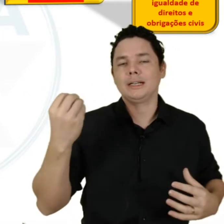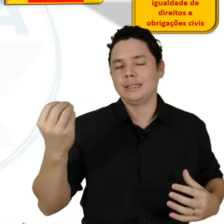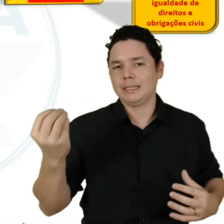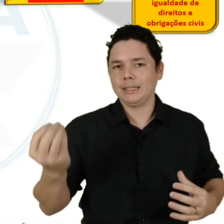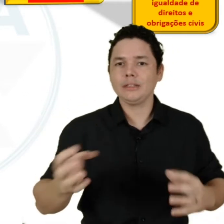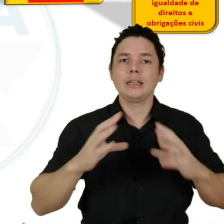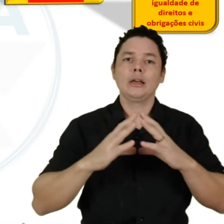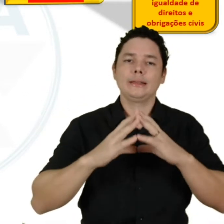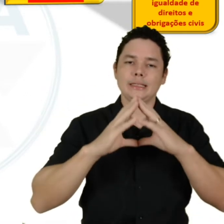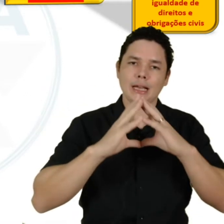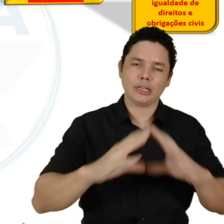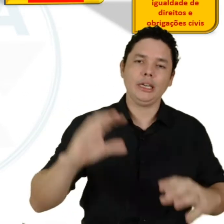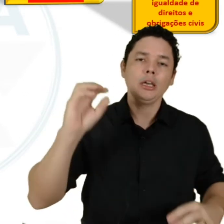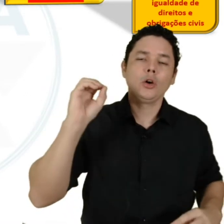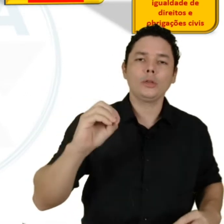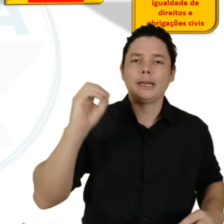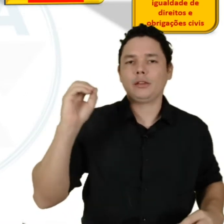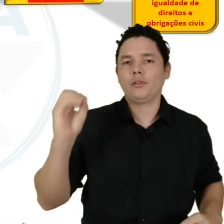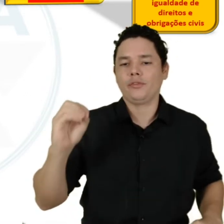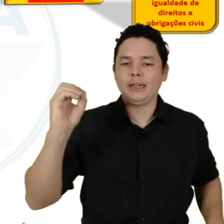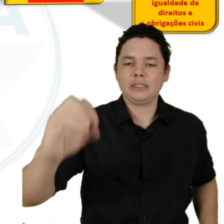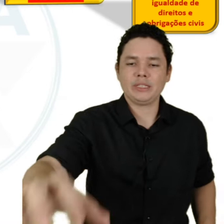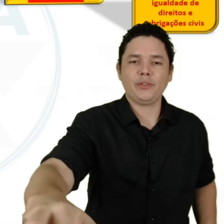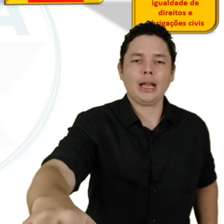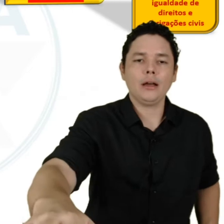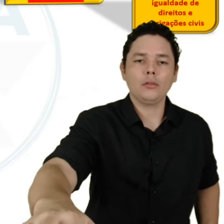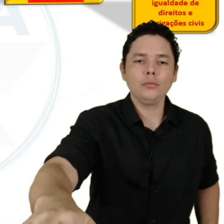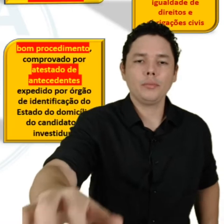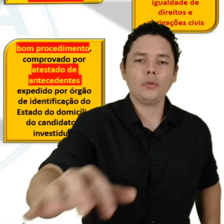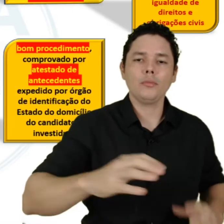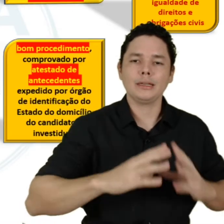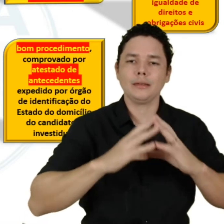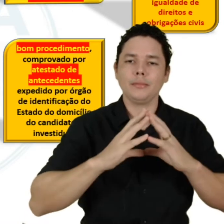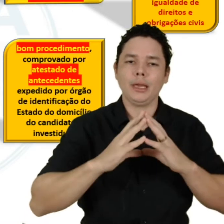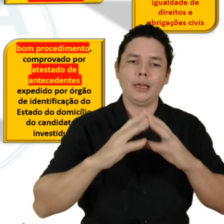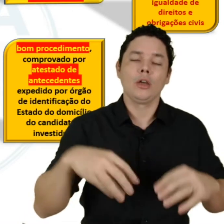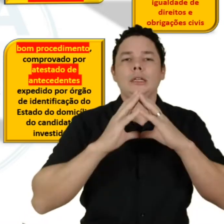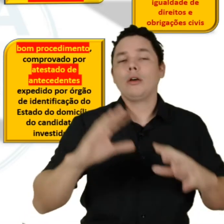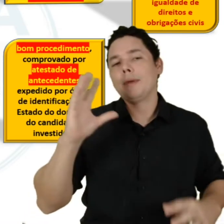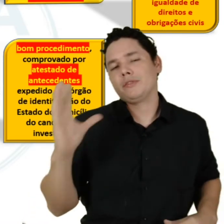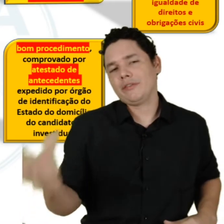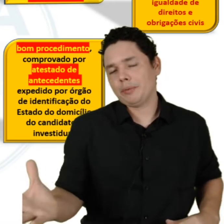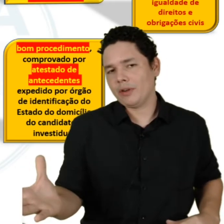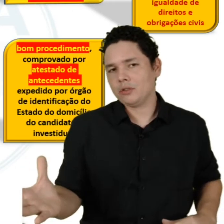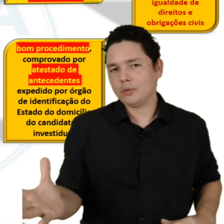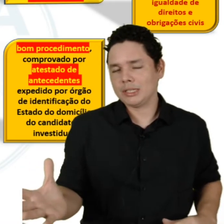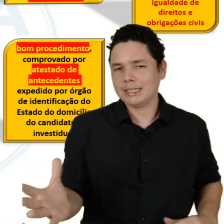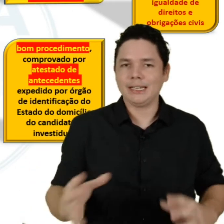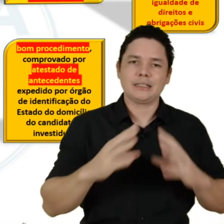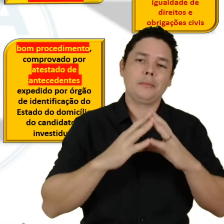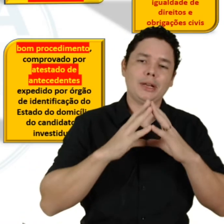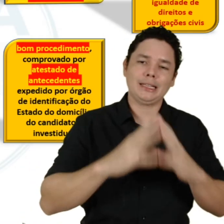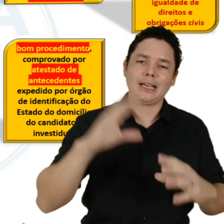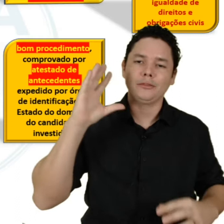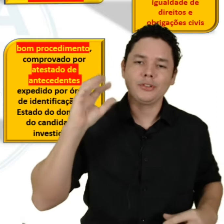bons antecedentes. Nesse caso aqui, o decreto vai especificar um pouco mais também. Então, como é que você vai provar os bons